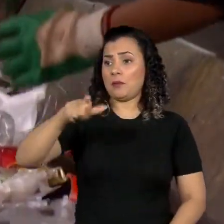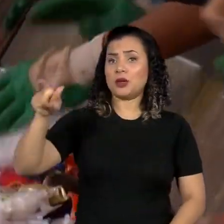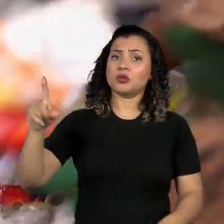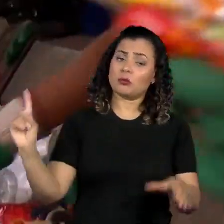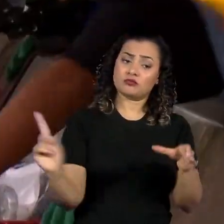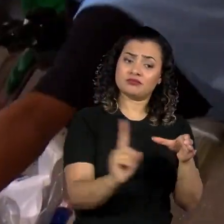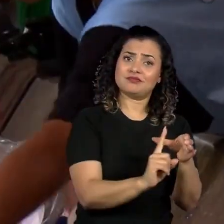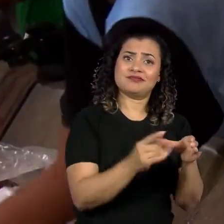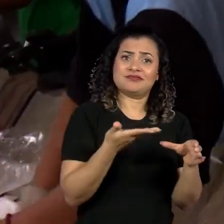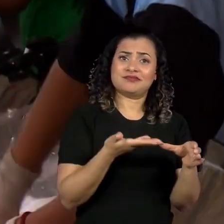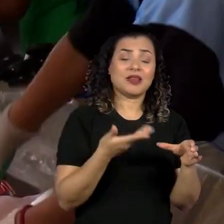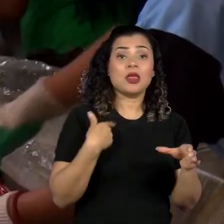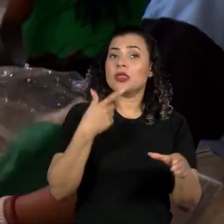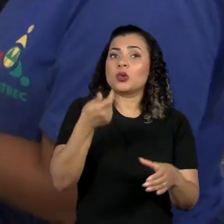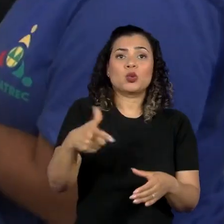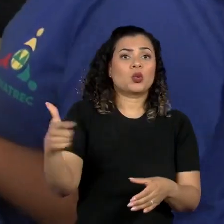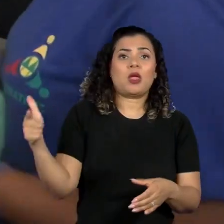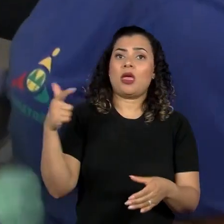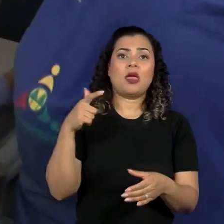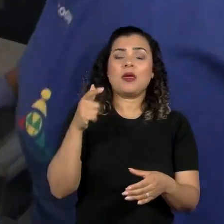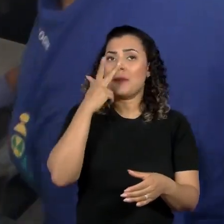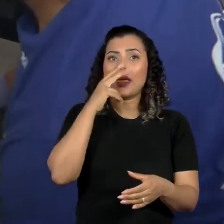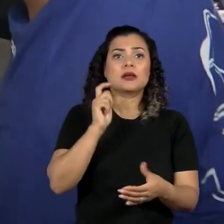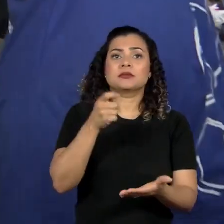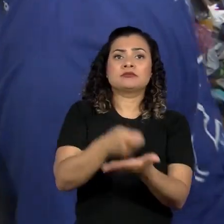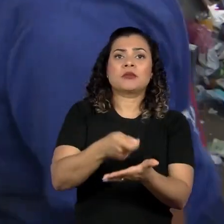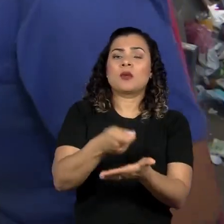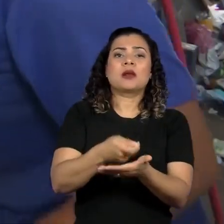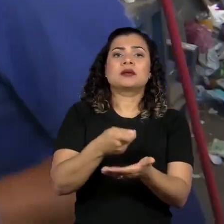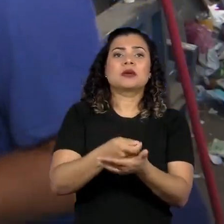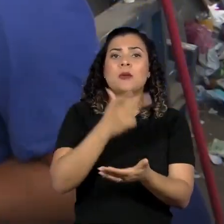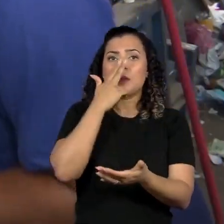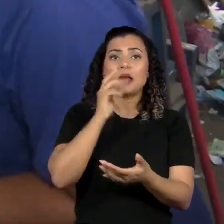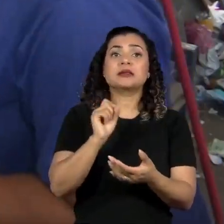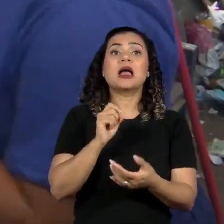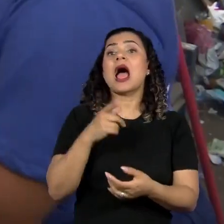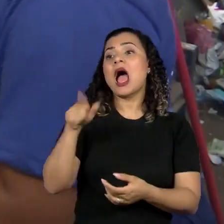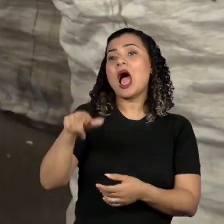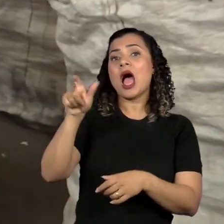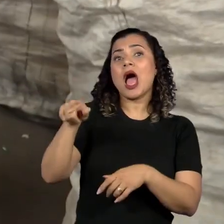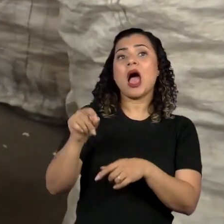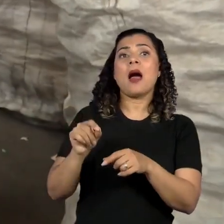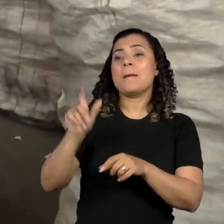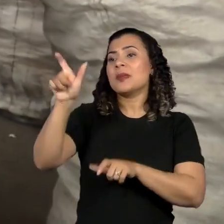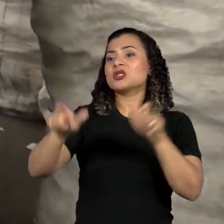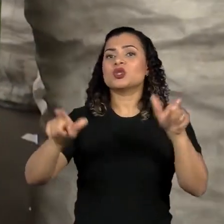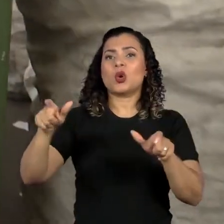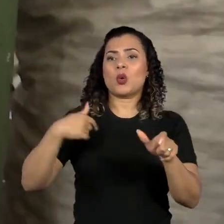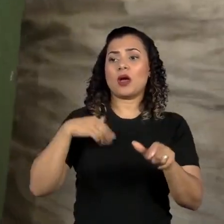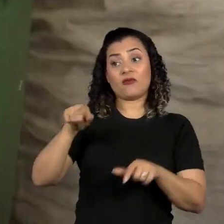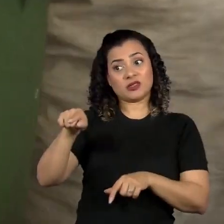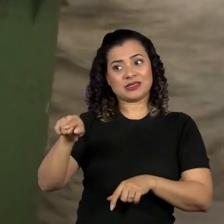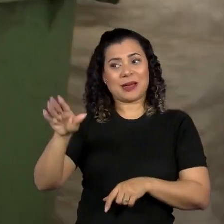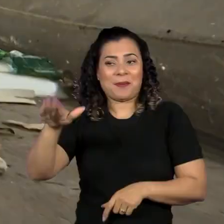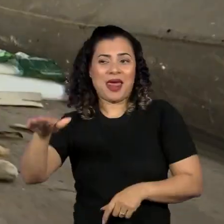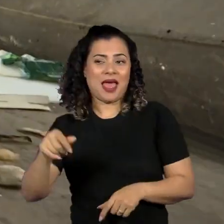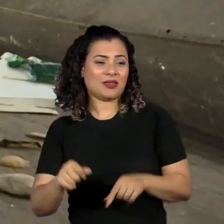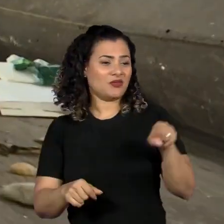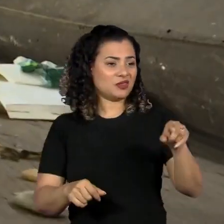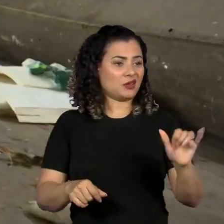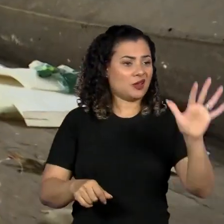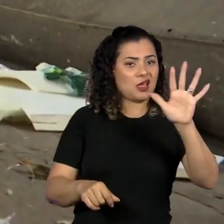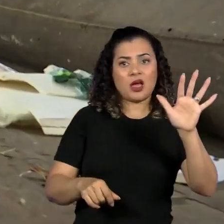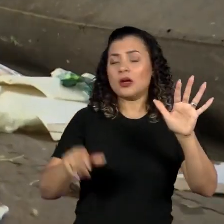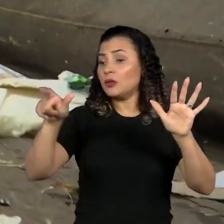as cooperativas não oferecem nenhuma distinção quanto à cor, ao credo, à raça, à identidade